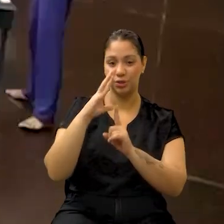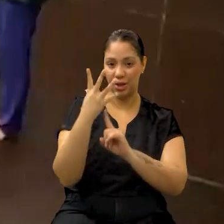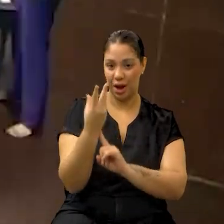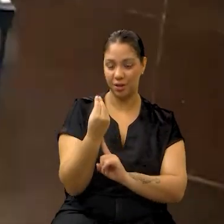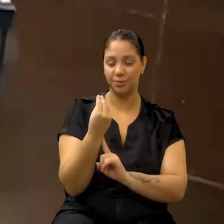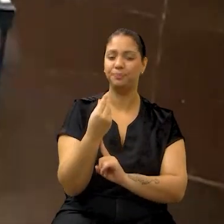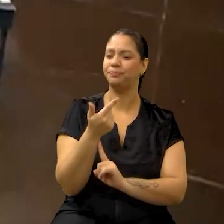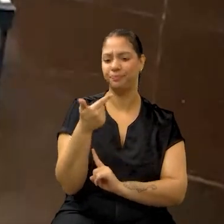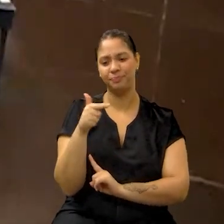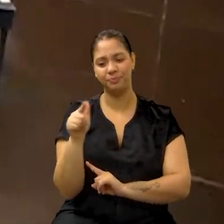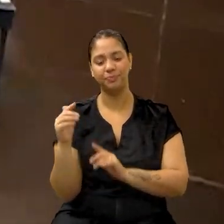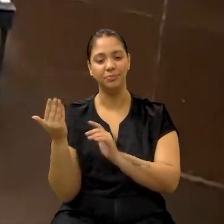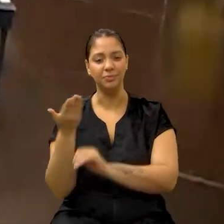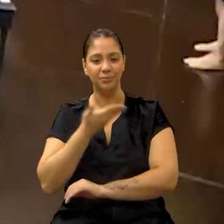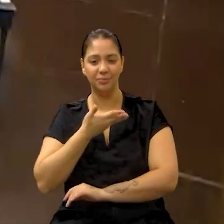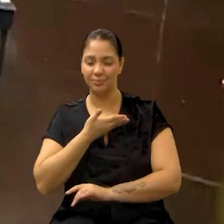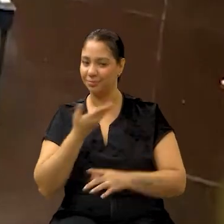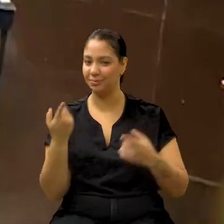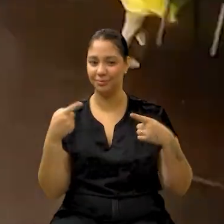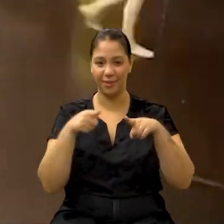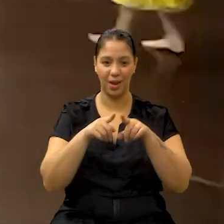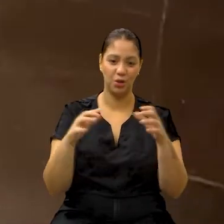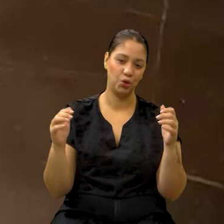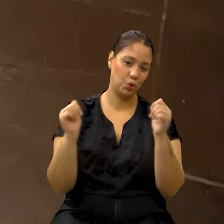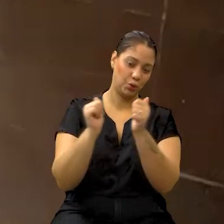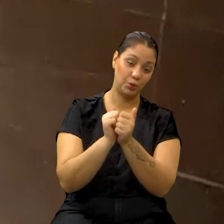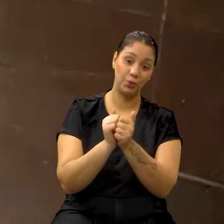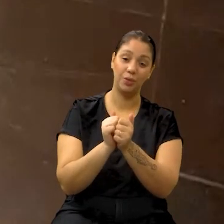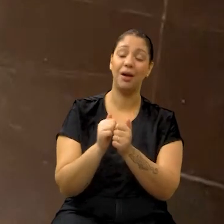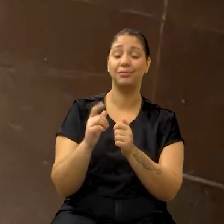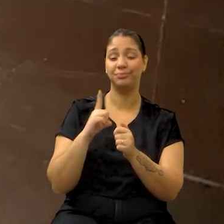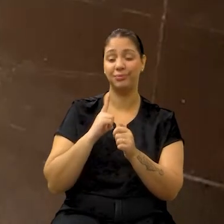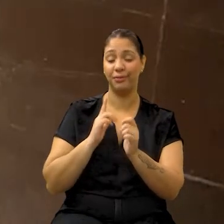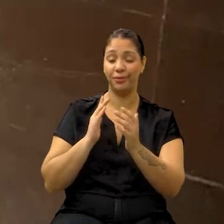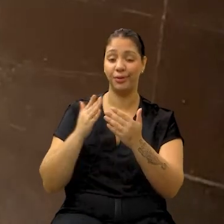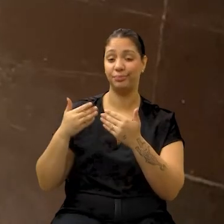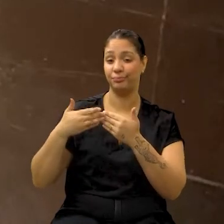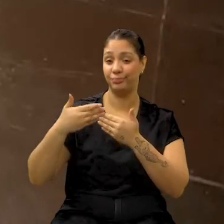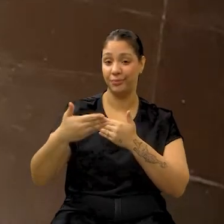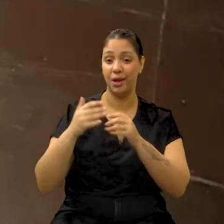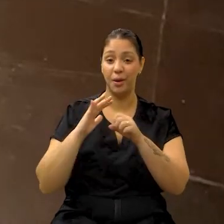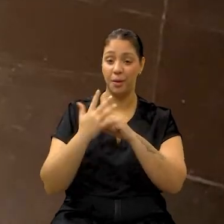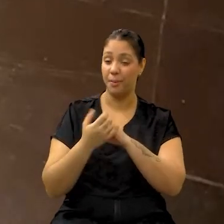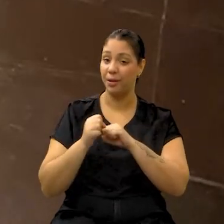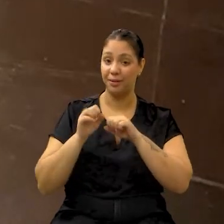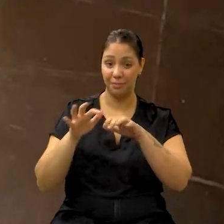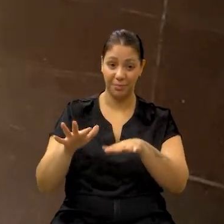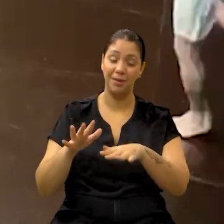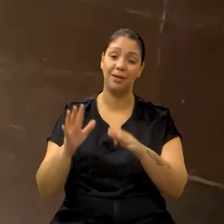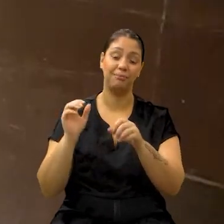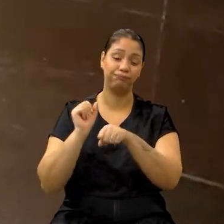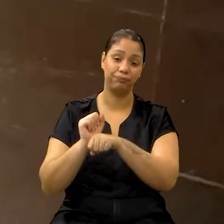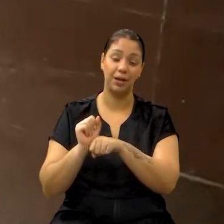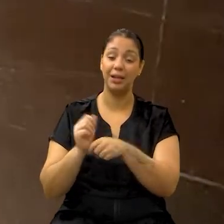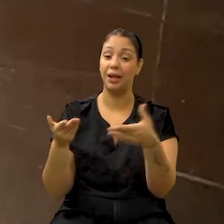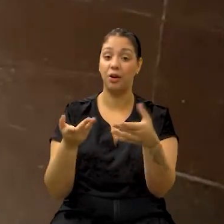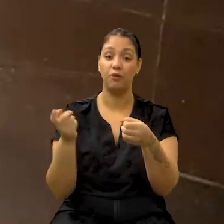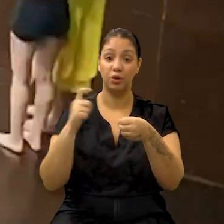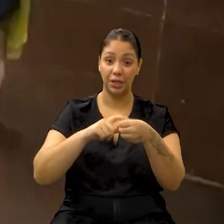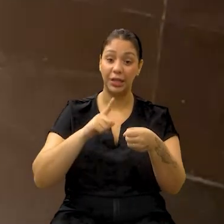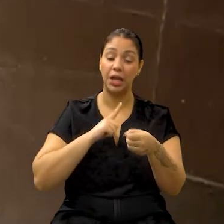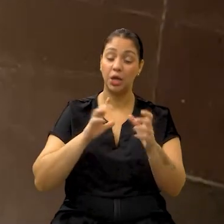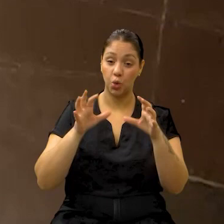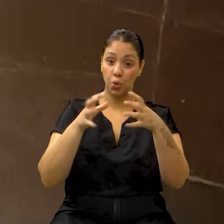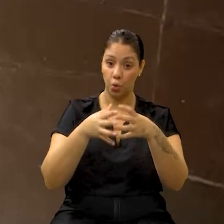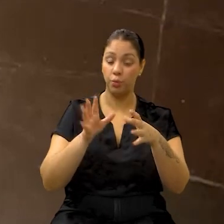outros colegas. E a gente se formou, veio a pandemia. Hoje nós estamos com uma parte do grupo original, que